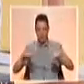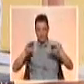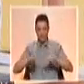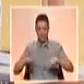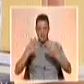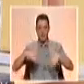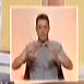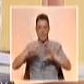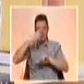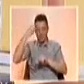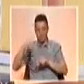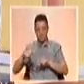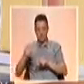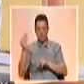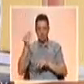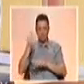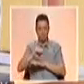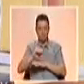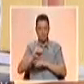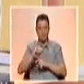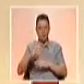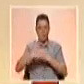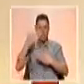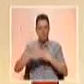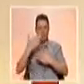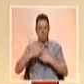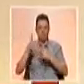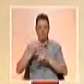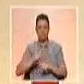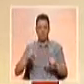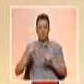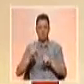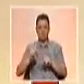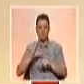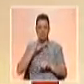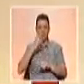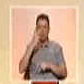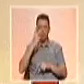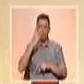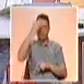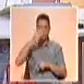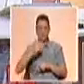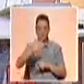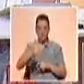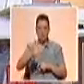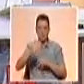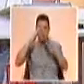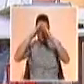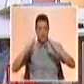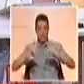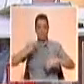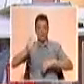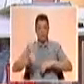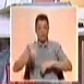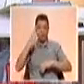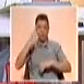foi muito difícil pôr em prática... Não, demorou muito tempo? Não. Nem sei se chegou a 2 semanas, mas acho que foi para pôr muito o telhado rápido, verde.